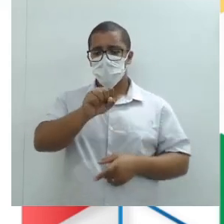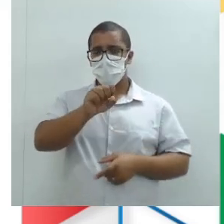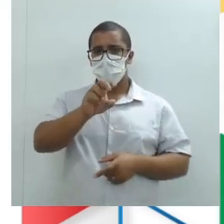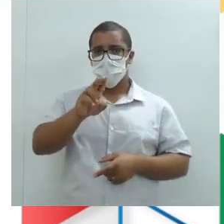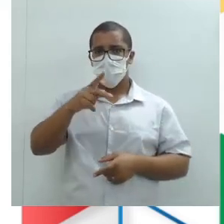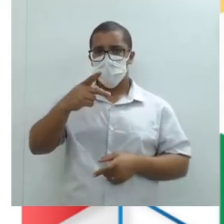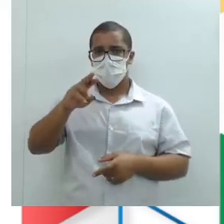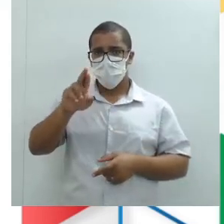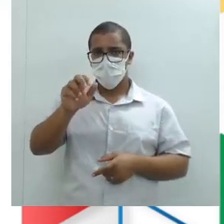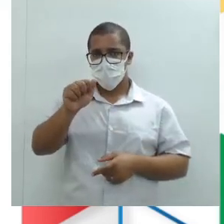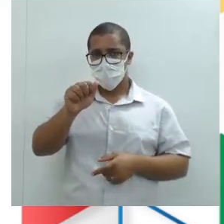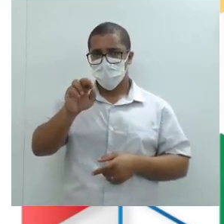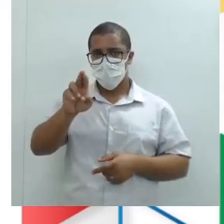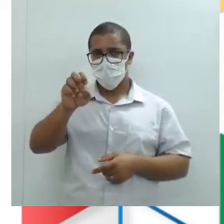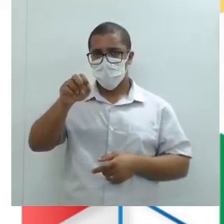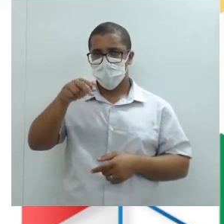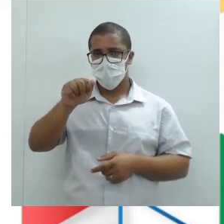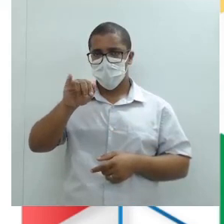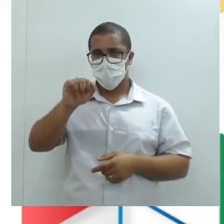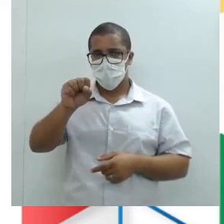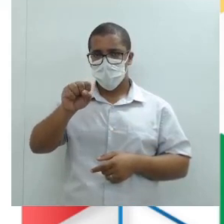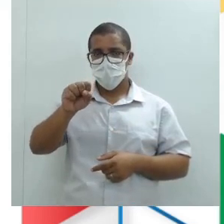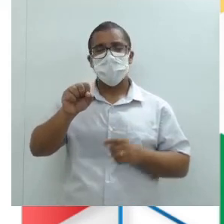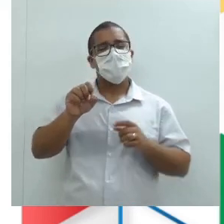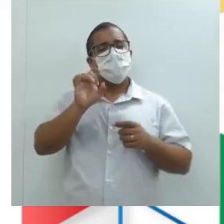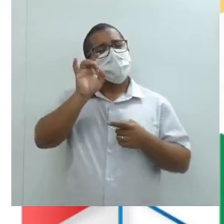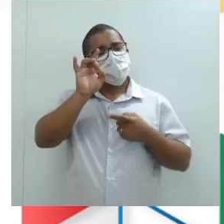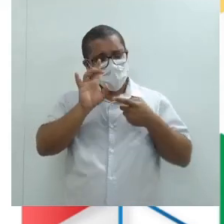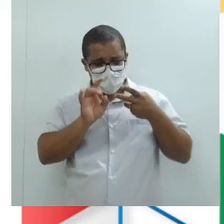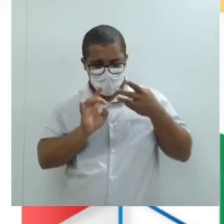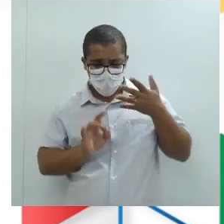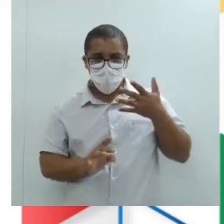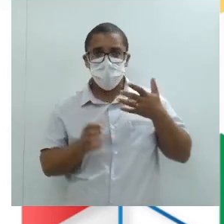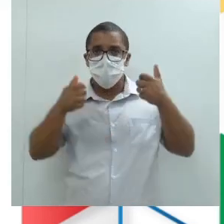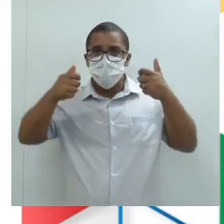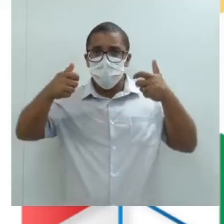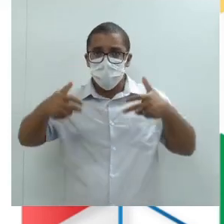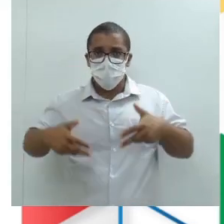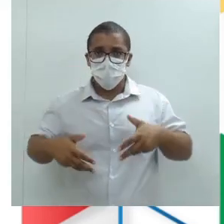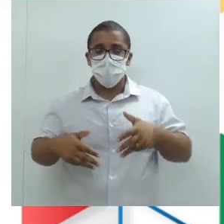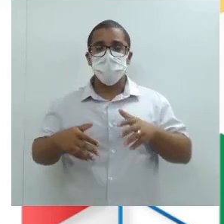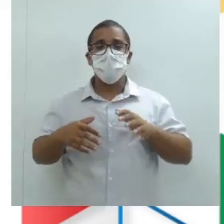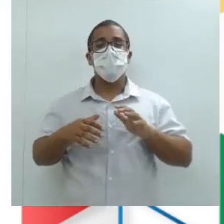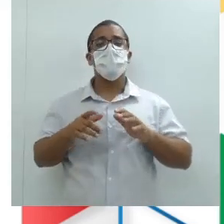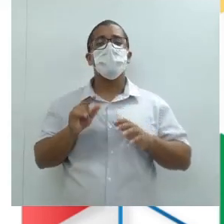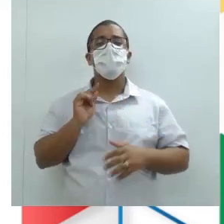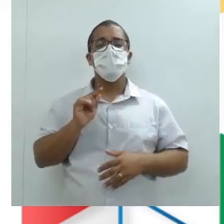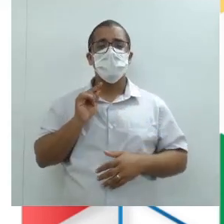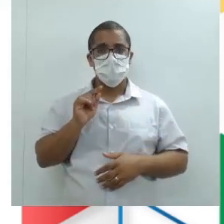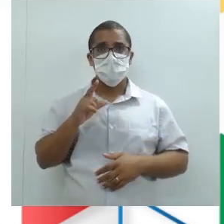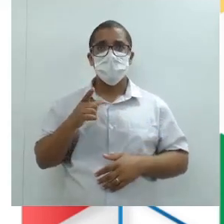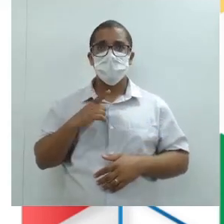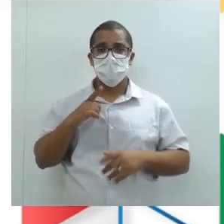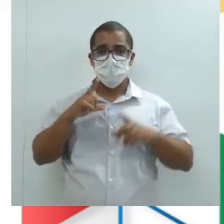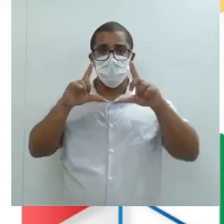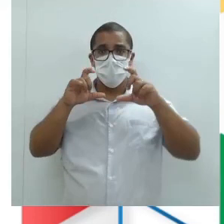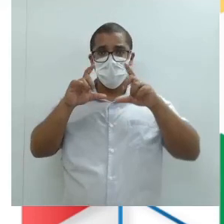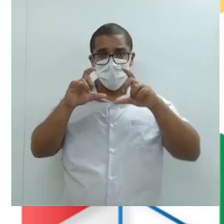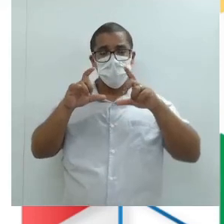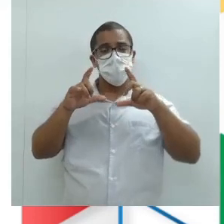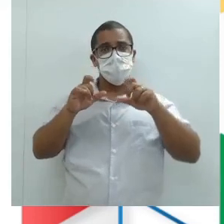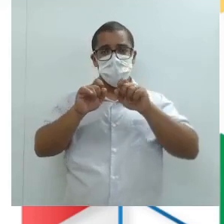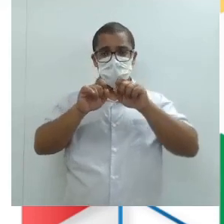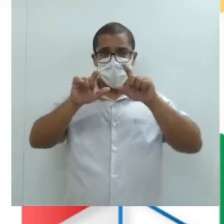né? Cada glândula que eu estou falando tem aí uma... Desculpa, pessoal. Tem aí uma imagem, né,